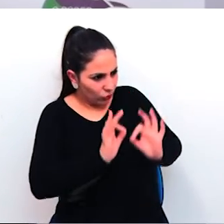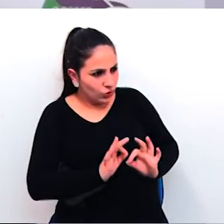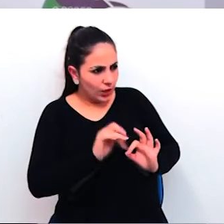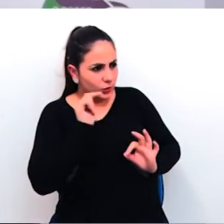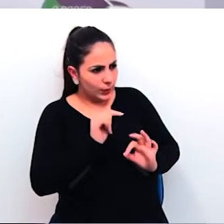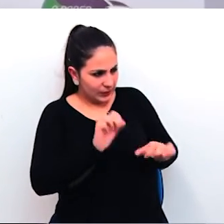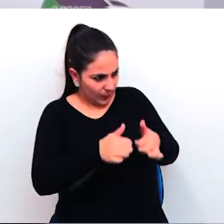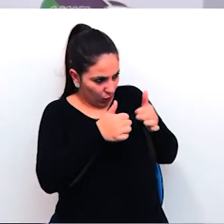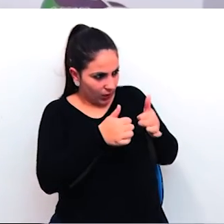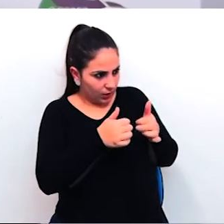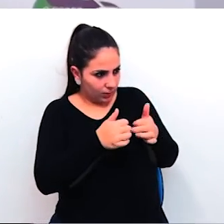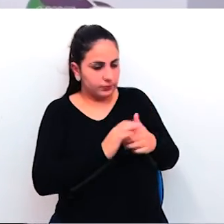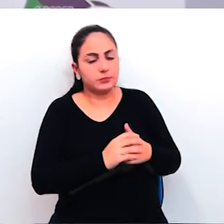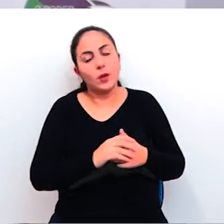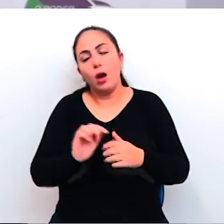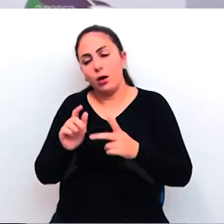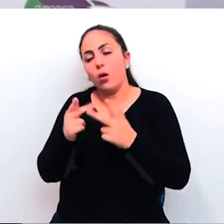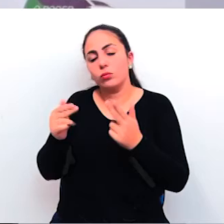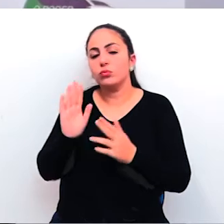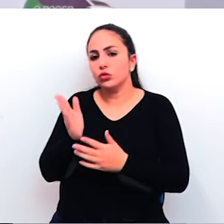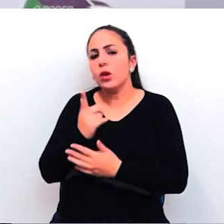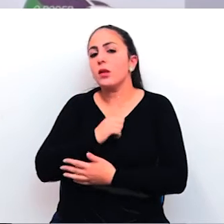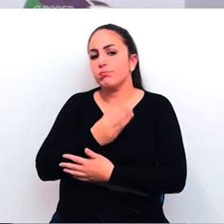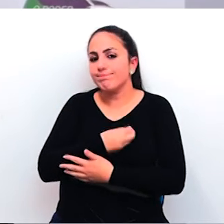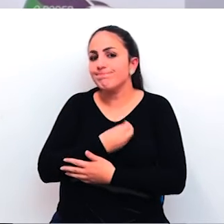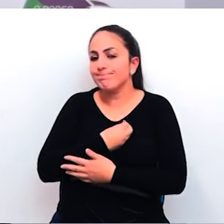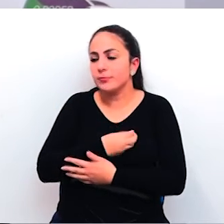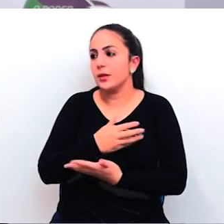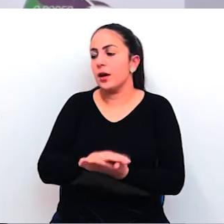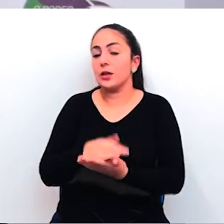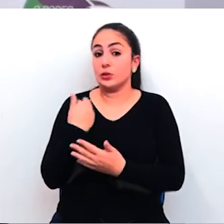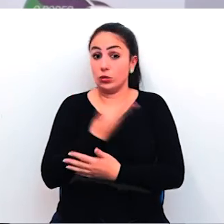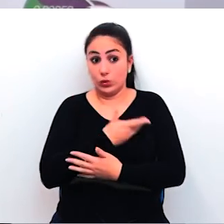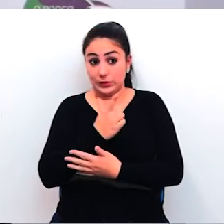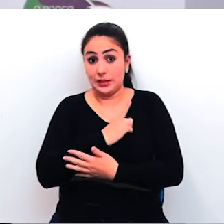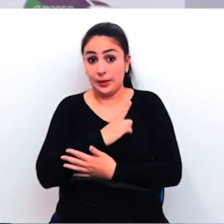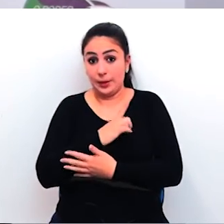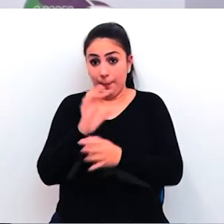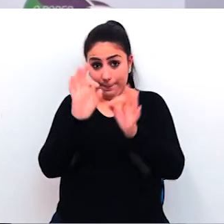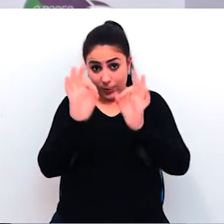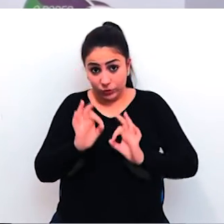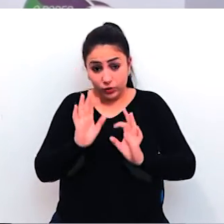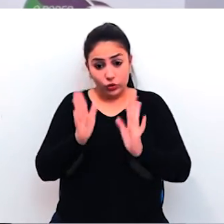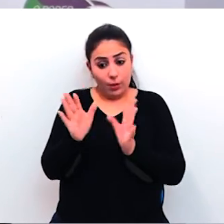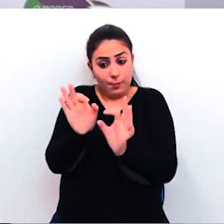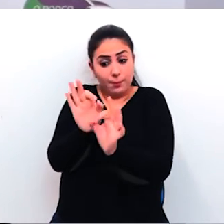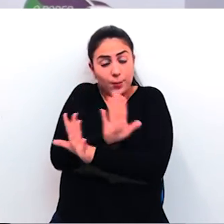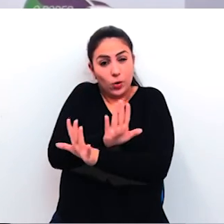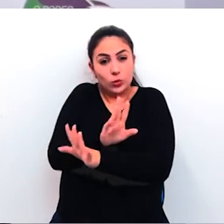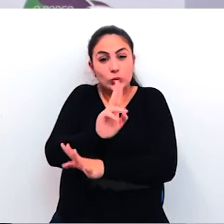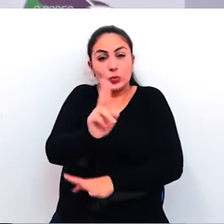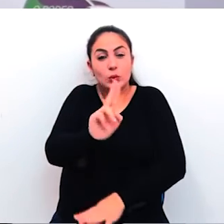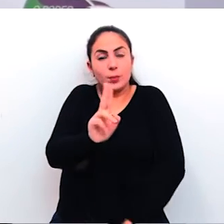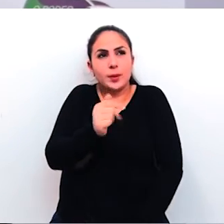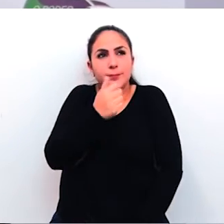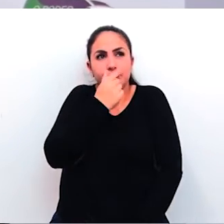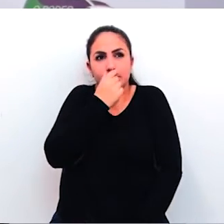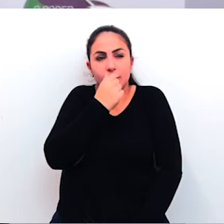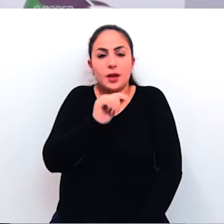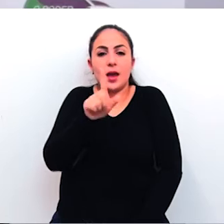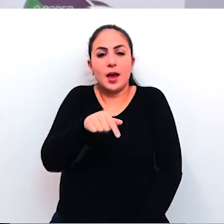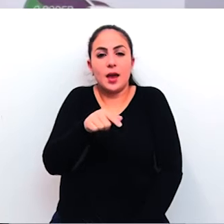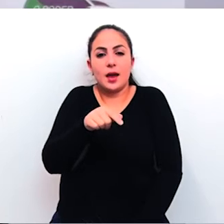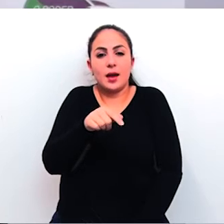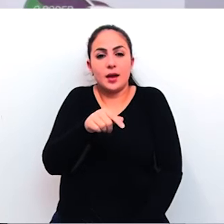então pra essas melhorias em alguns resistem né nós temos um projeto que está pronto na chama de